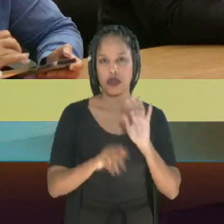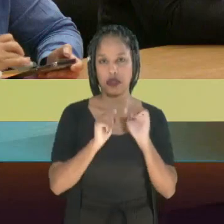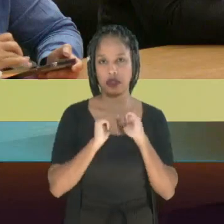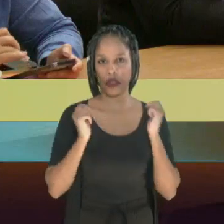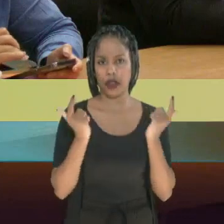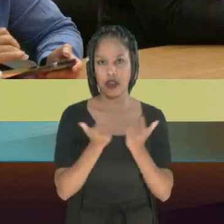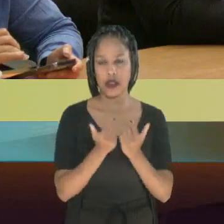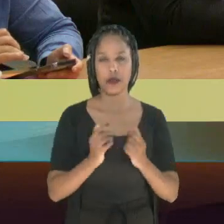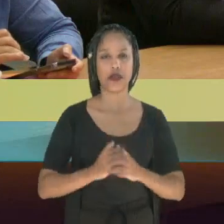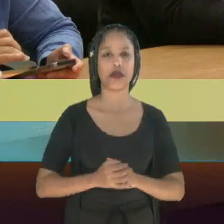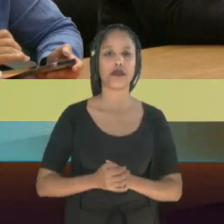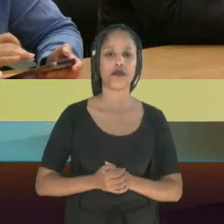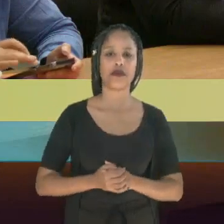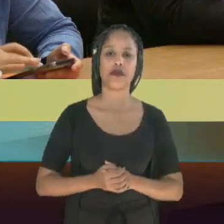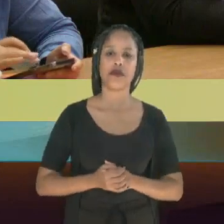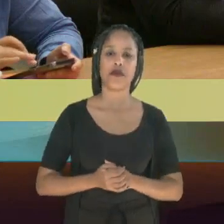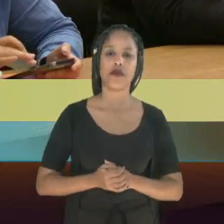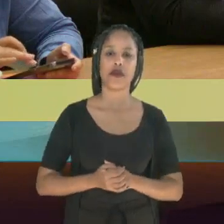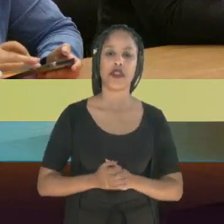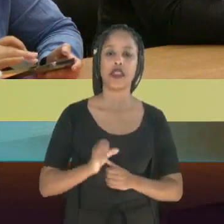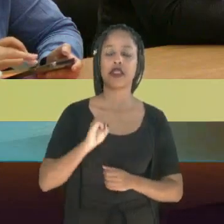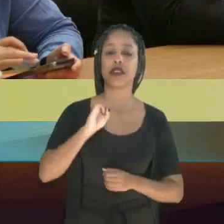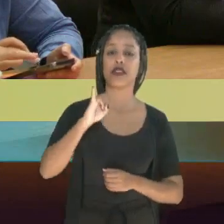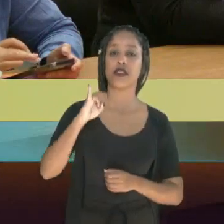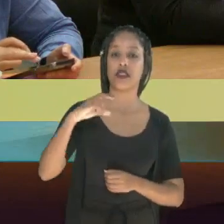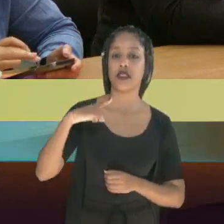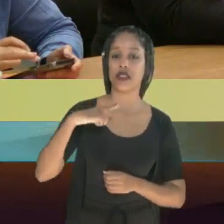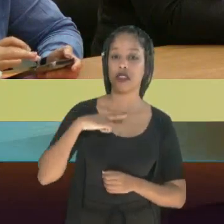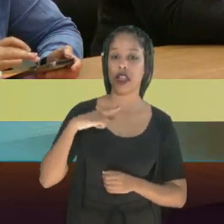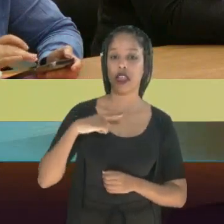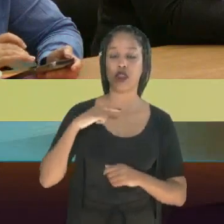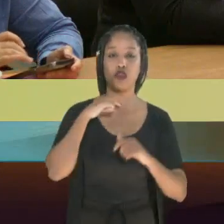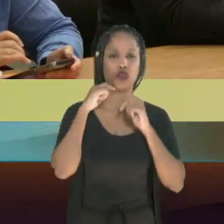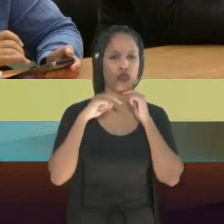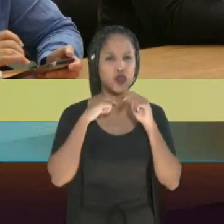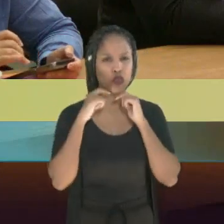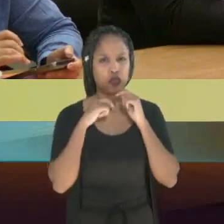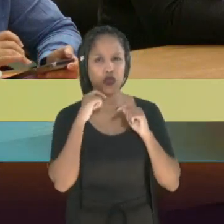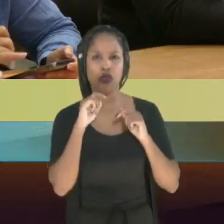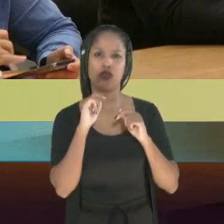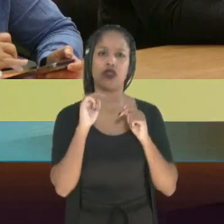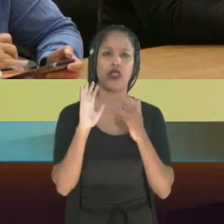que se porventura houver alguma